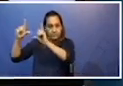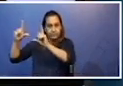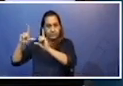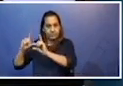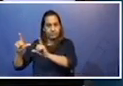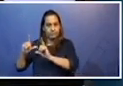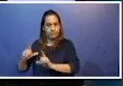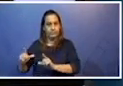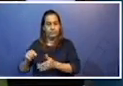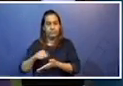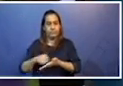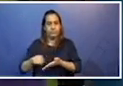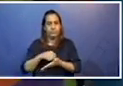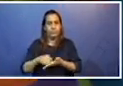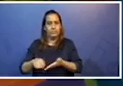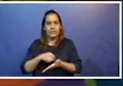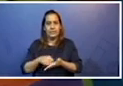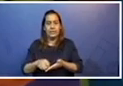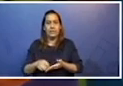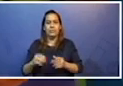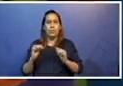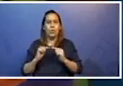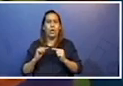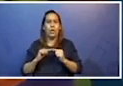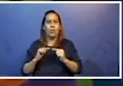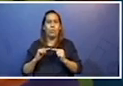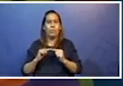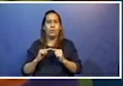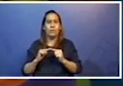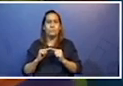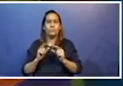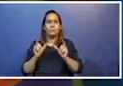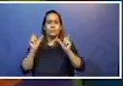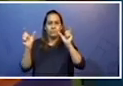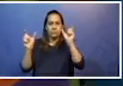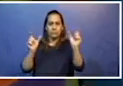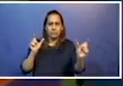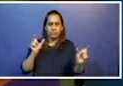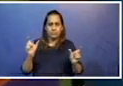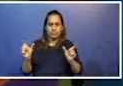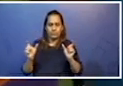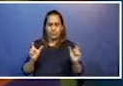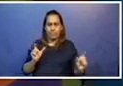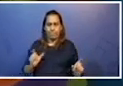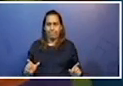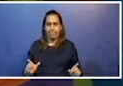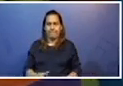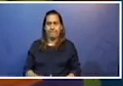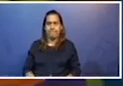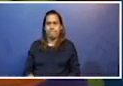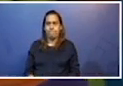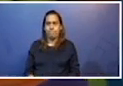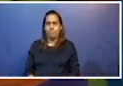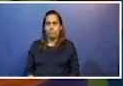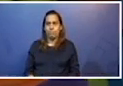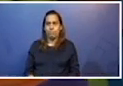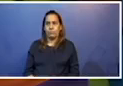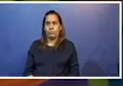imagens e escreva os dados correspondentes ao capim-dourado, que é a primeira imagem, e